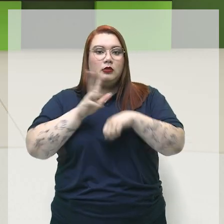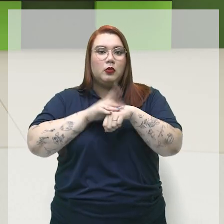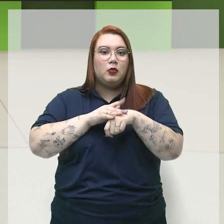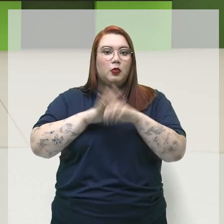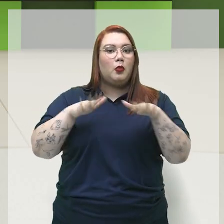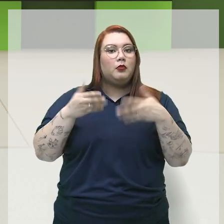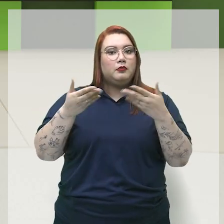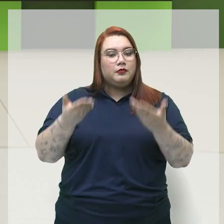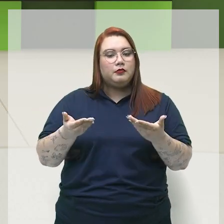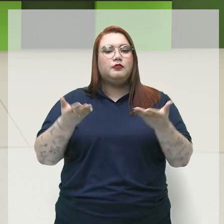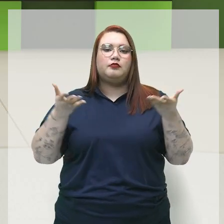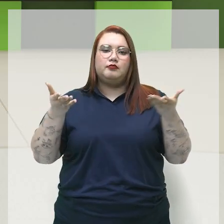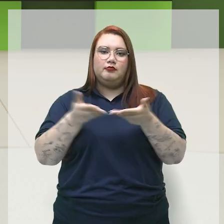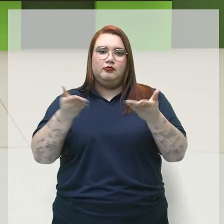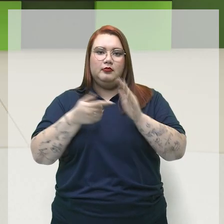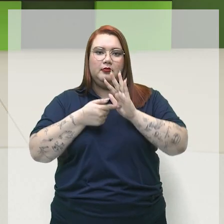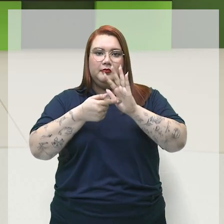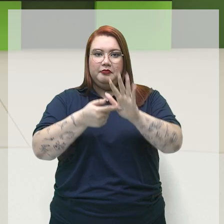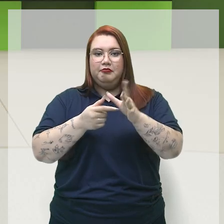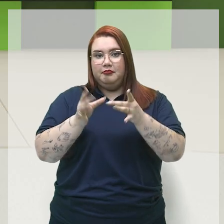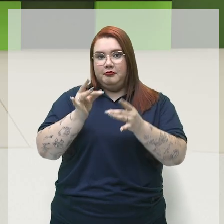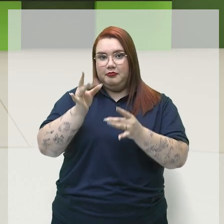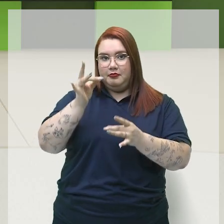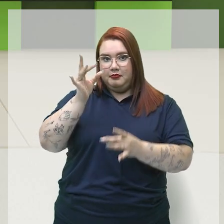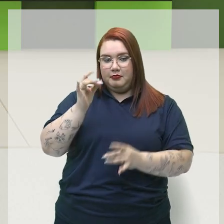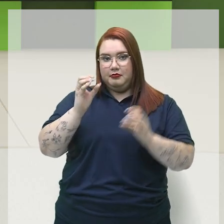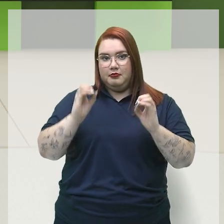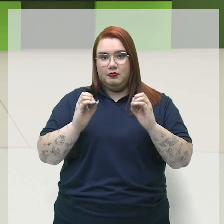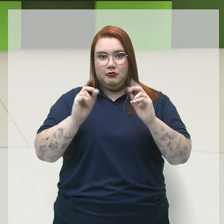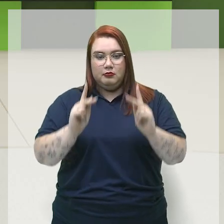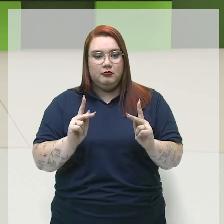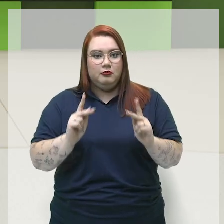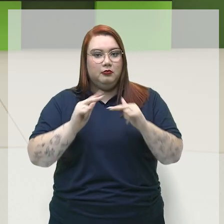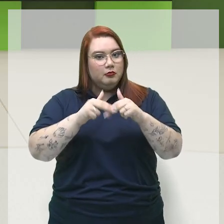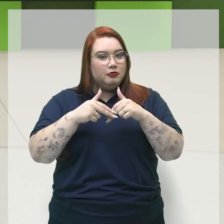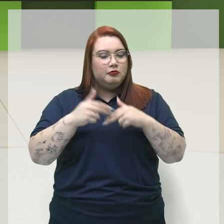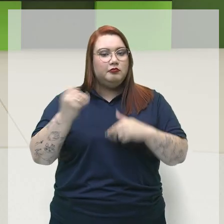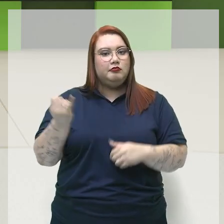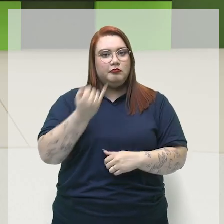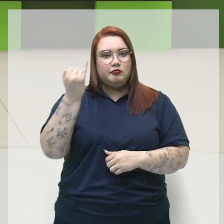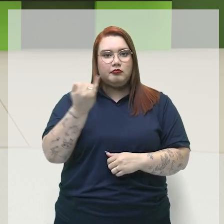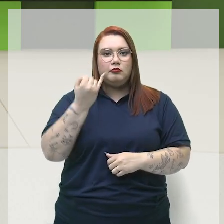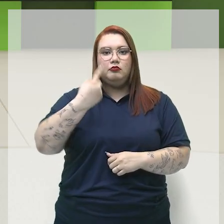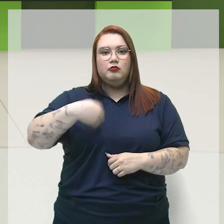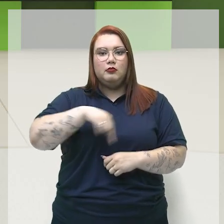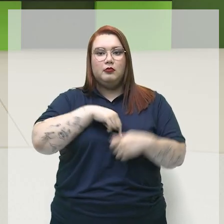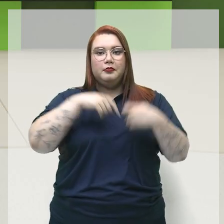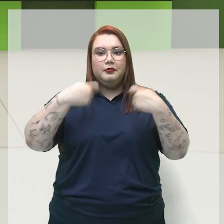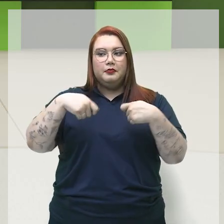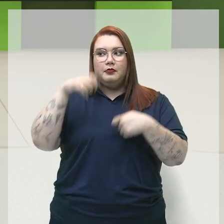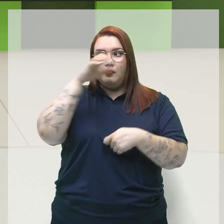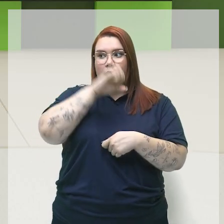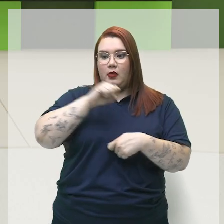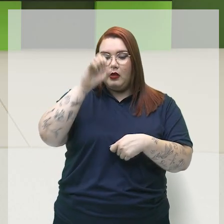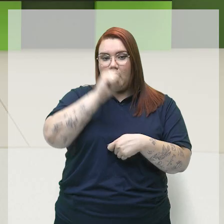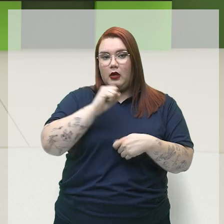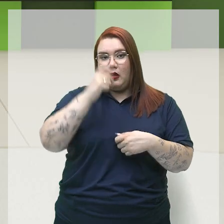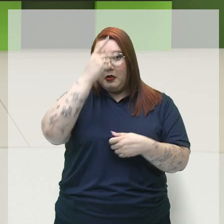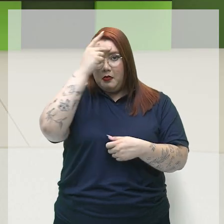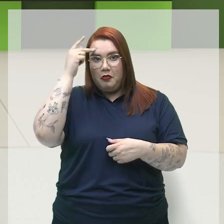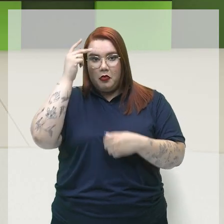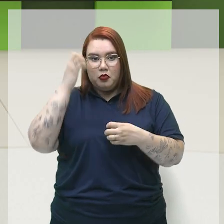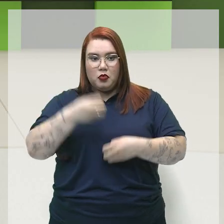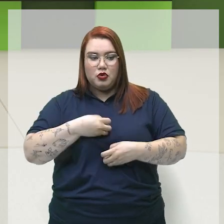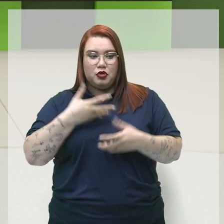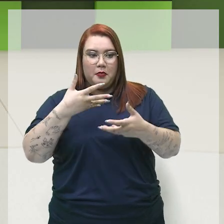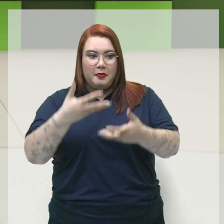que a gente vai conhecer aqui no decorrer da aula, Então é importante a gente saber que por mais que às vezes a pessoa não